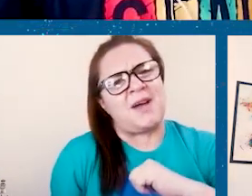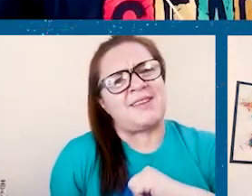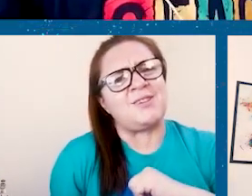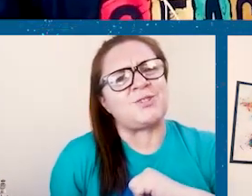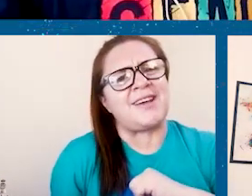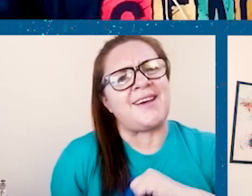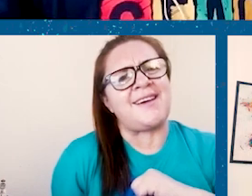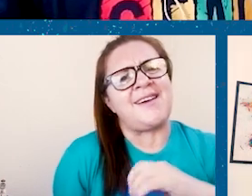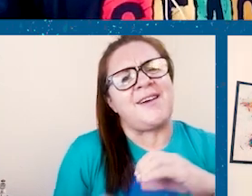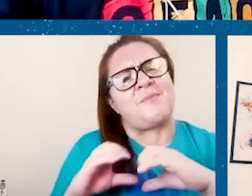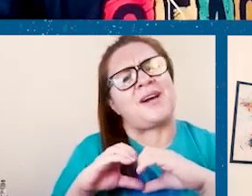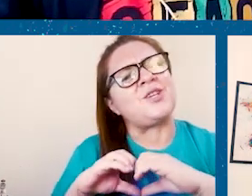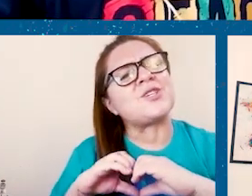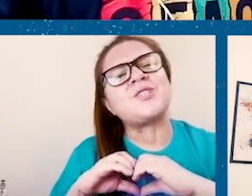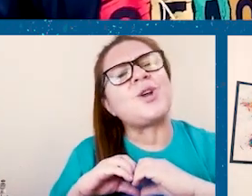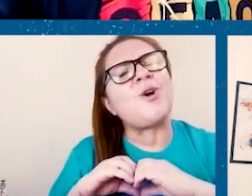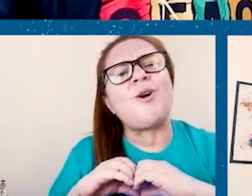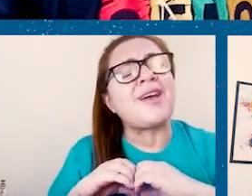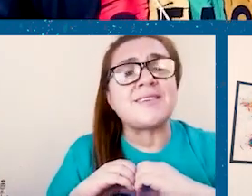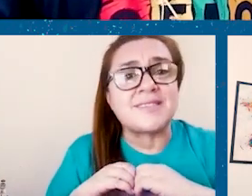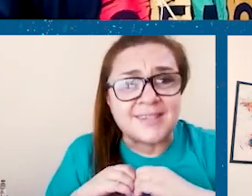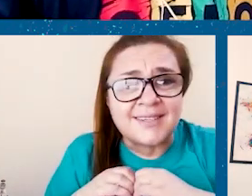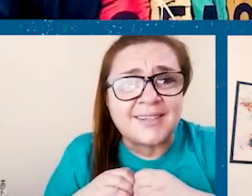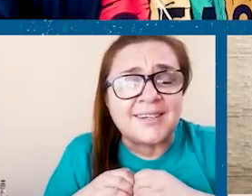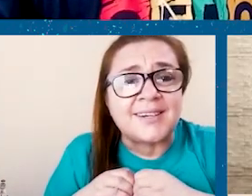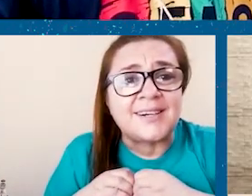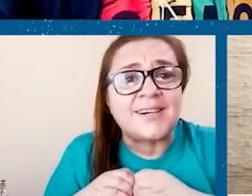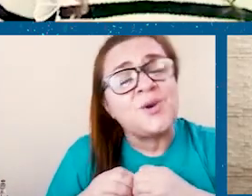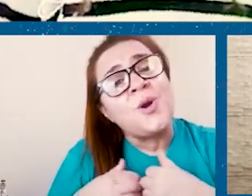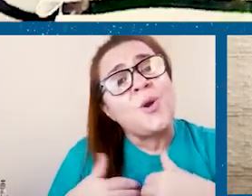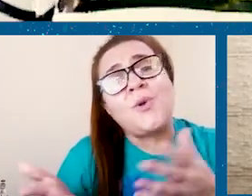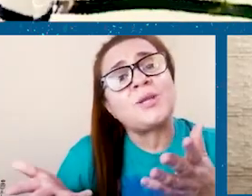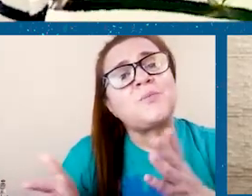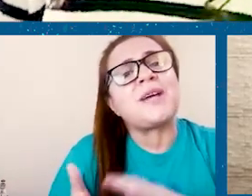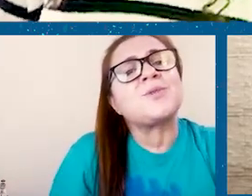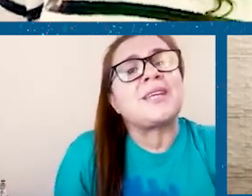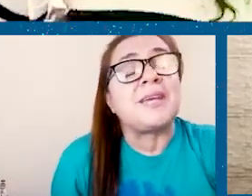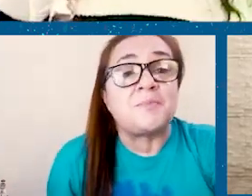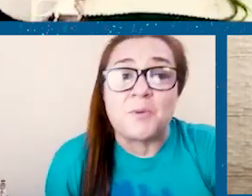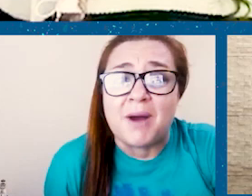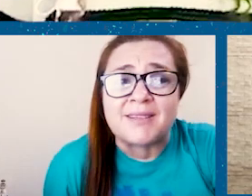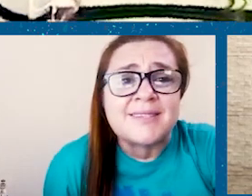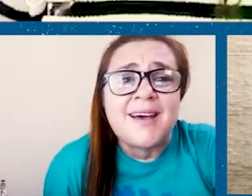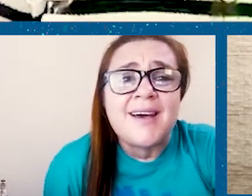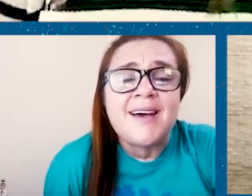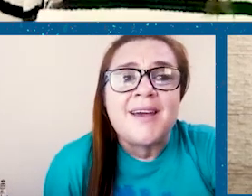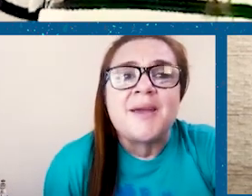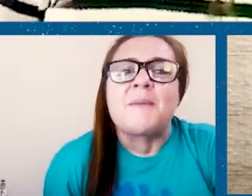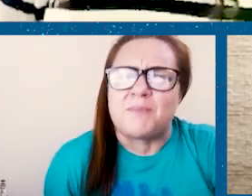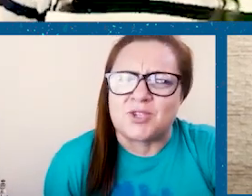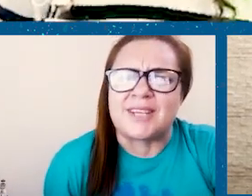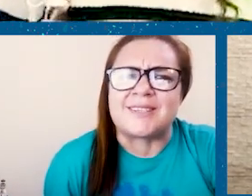Sou marista, marista de coração. Quanto mais o tempo